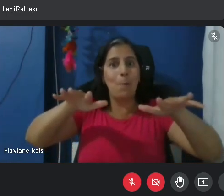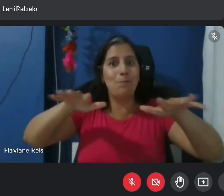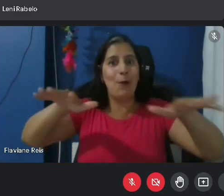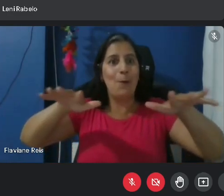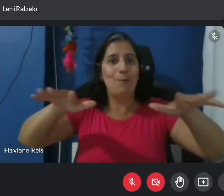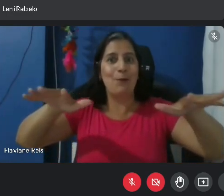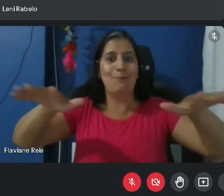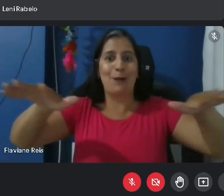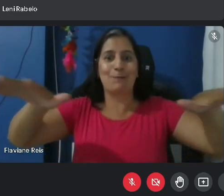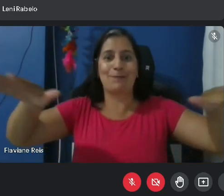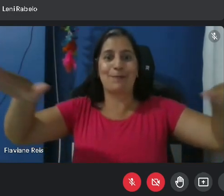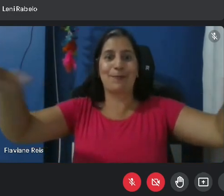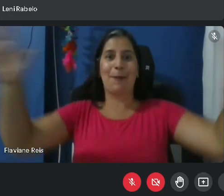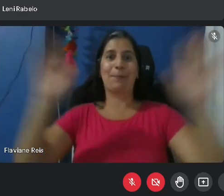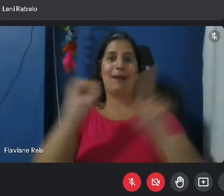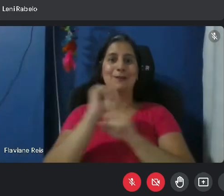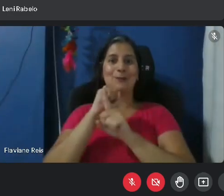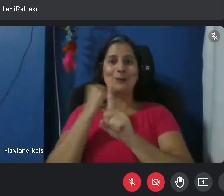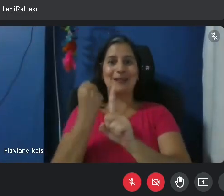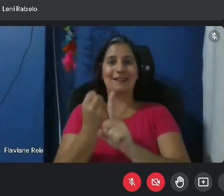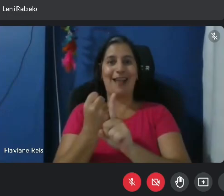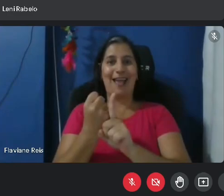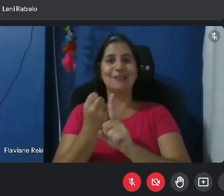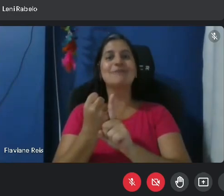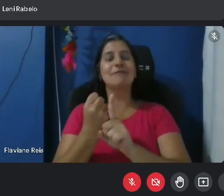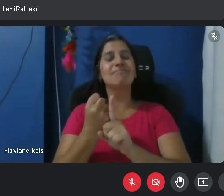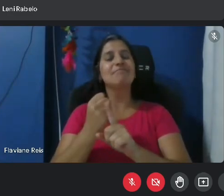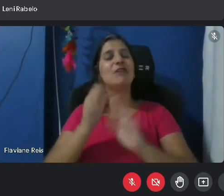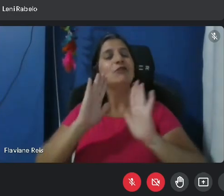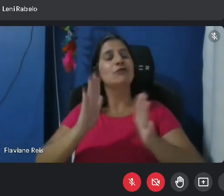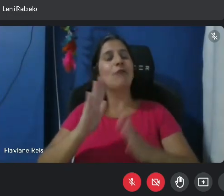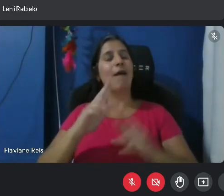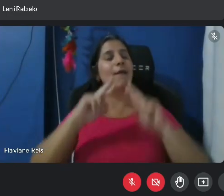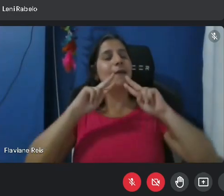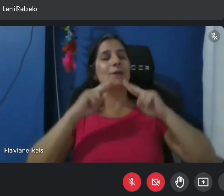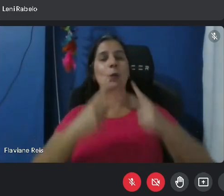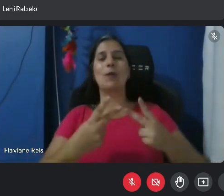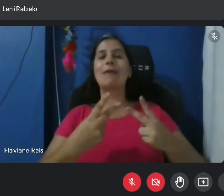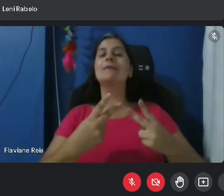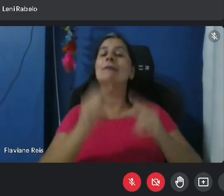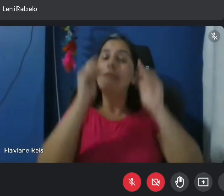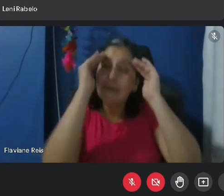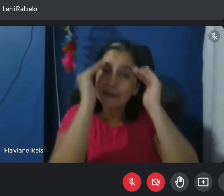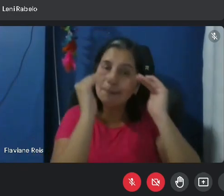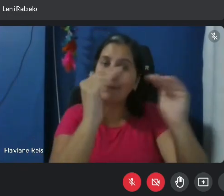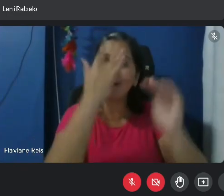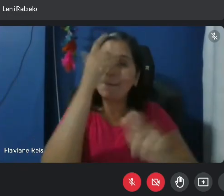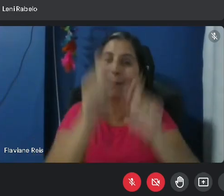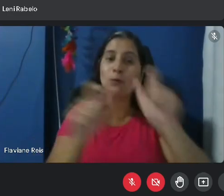a Lei da Libras, ela vem se expandindo de várias formas na sociedade.